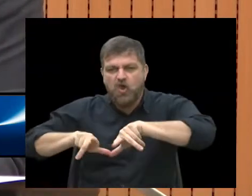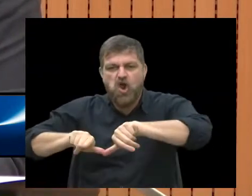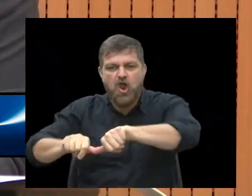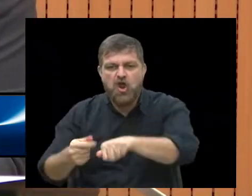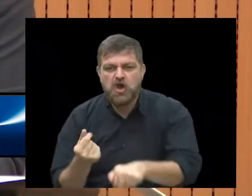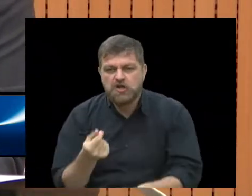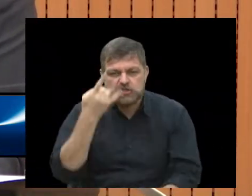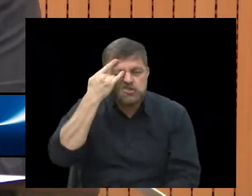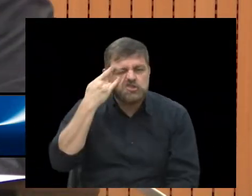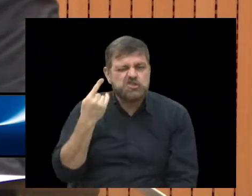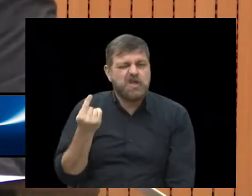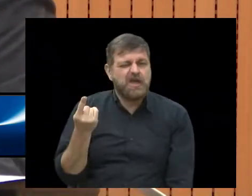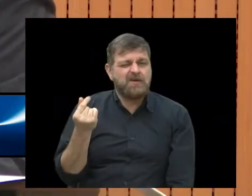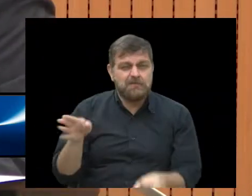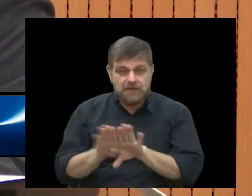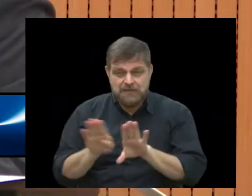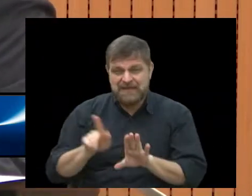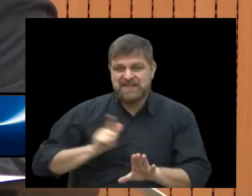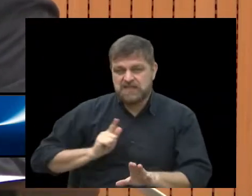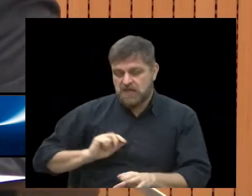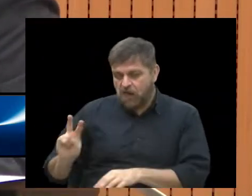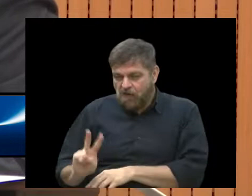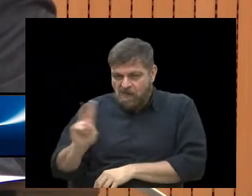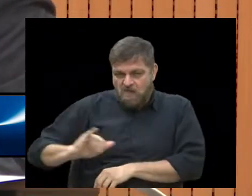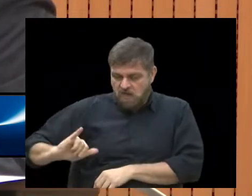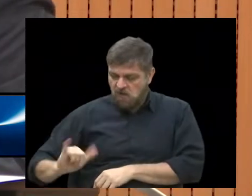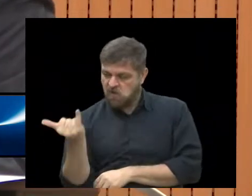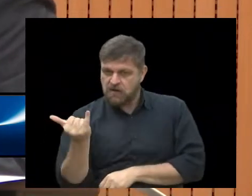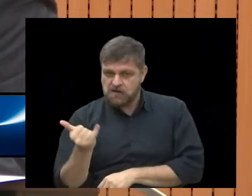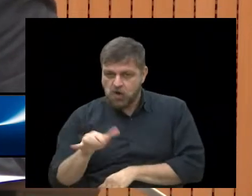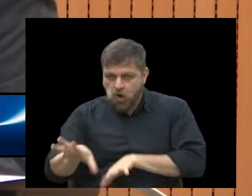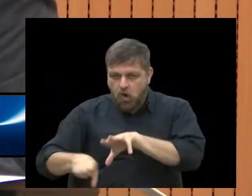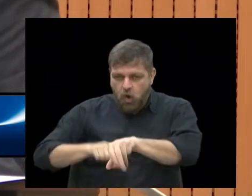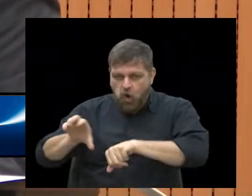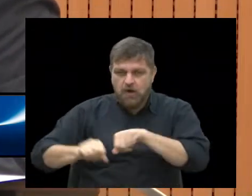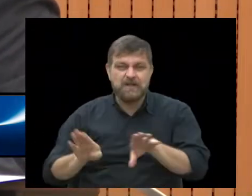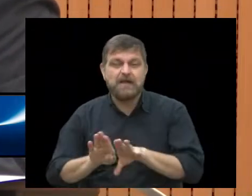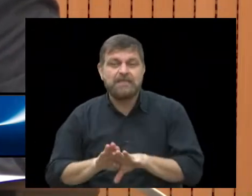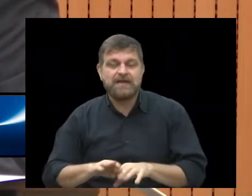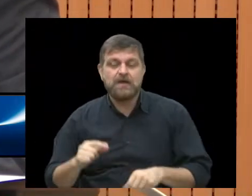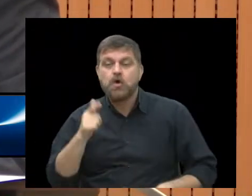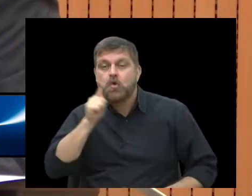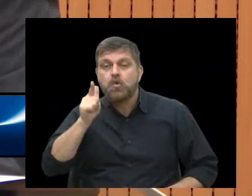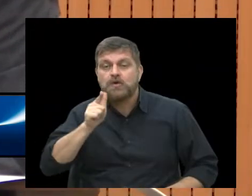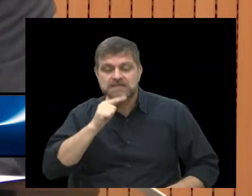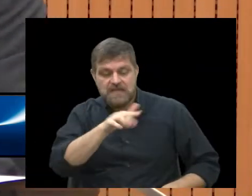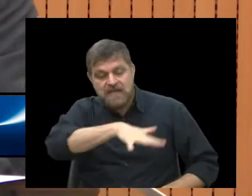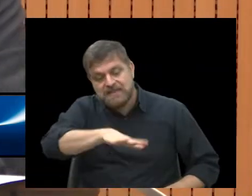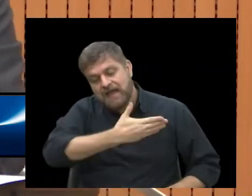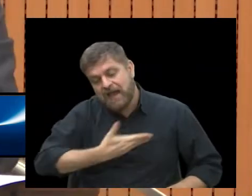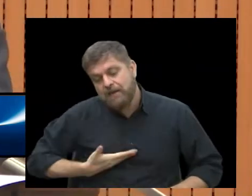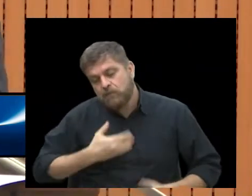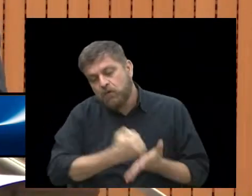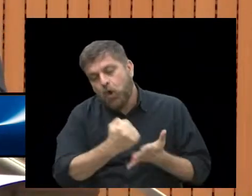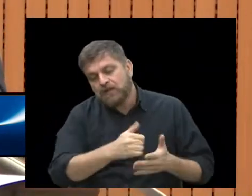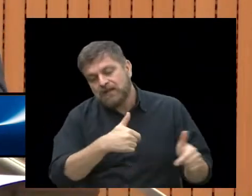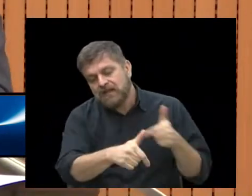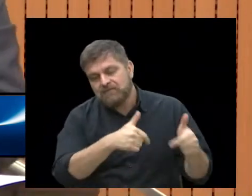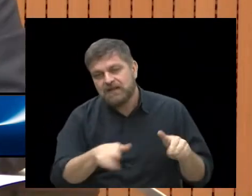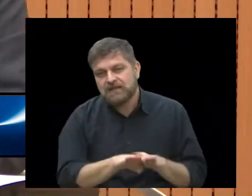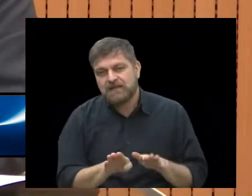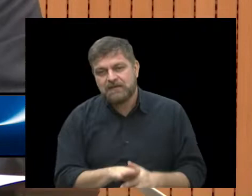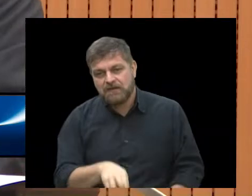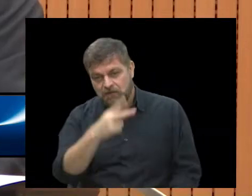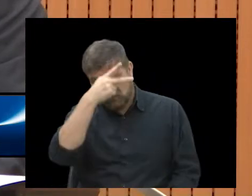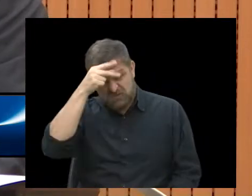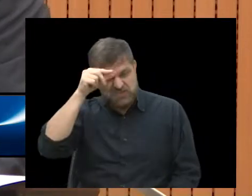dinheiro monetária. Várias outras vantagens estão abrangidas, como empregos na administração pública, prestígio com o chefe do